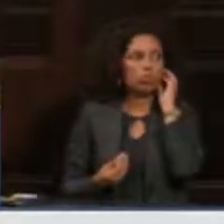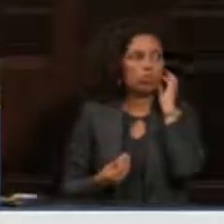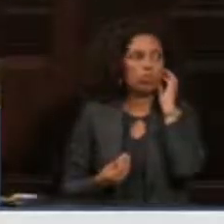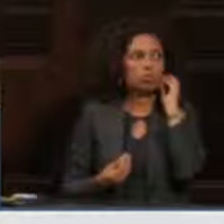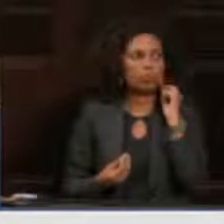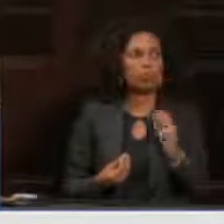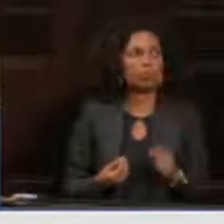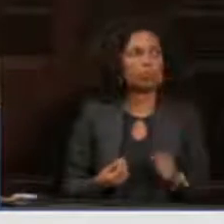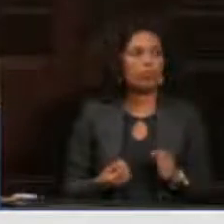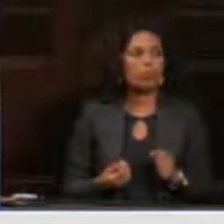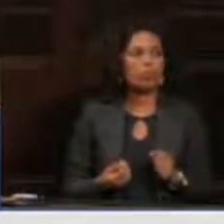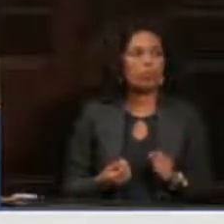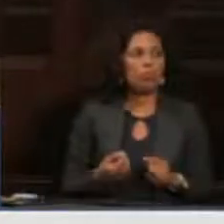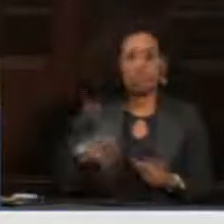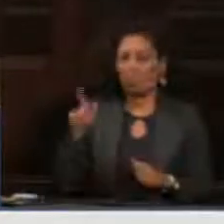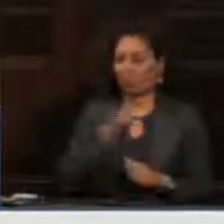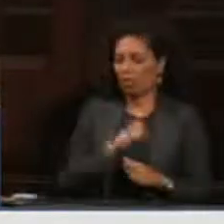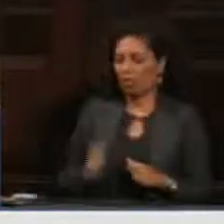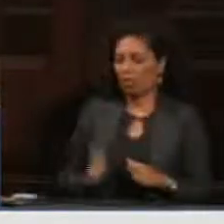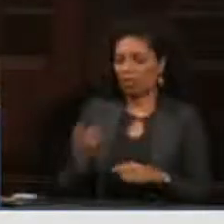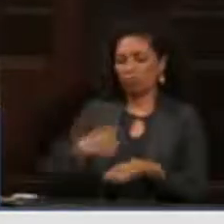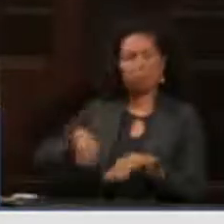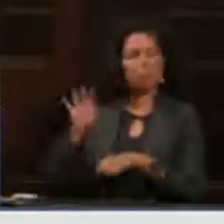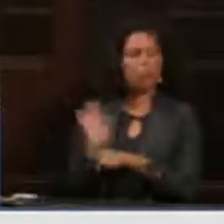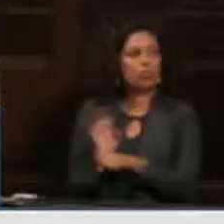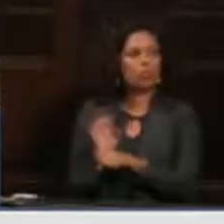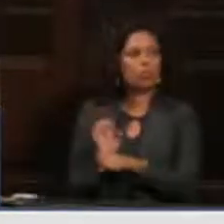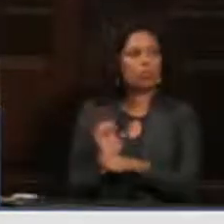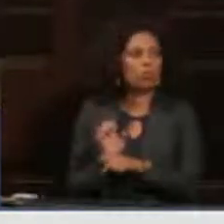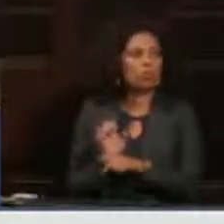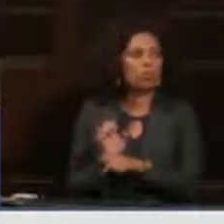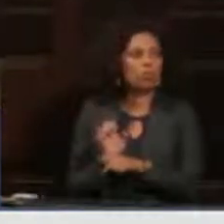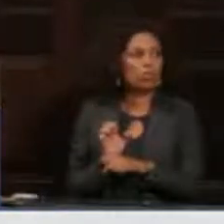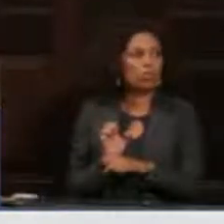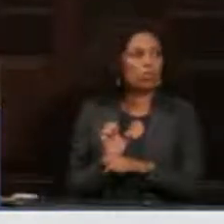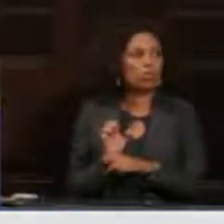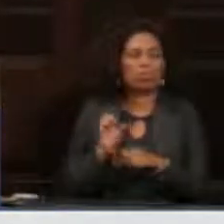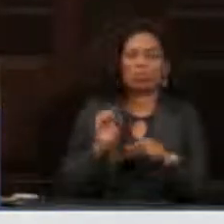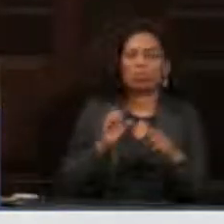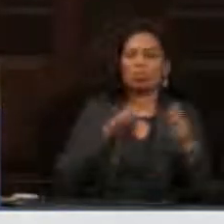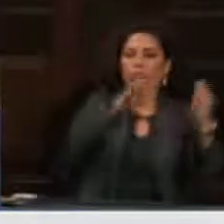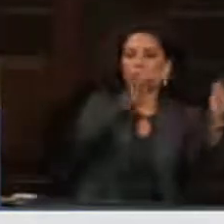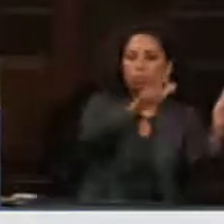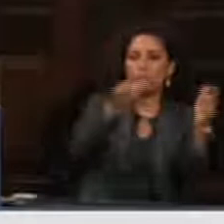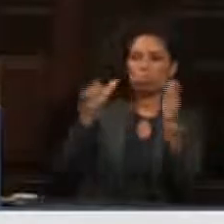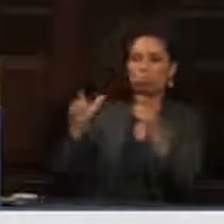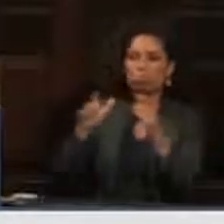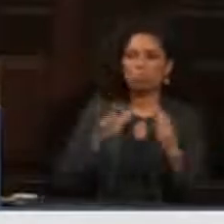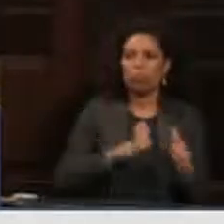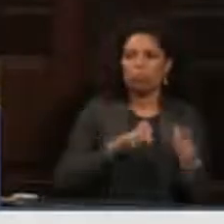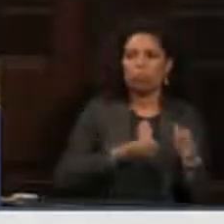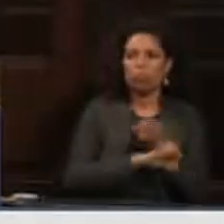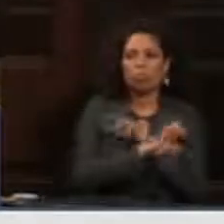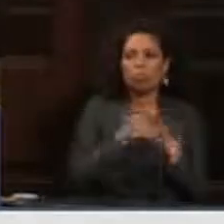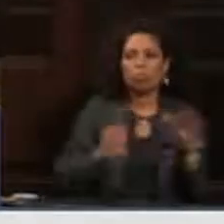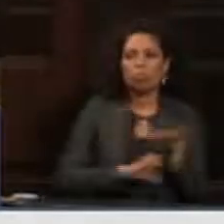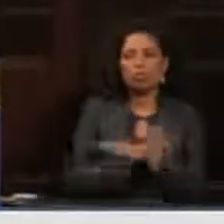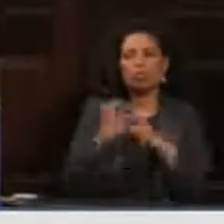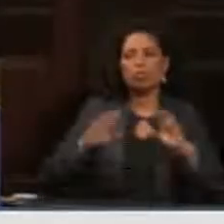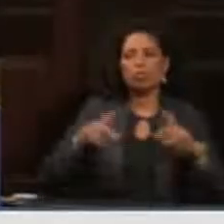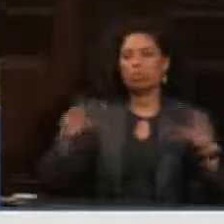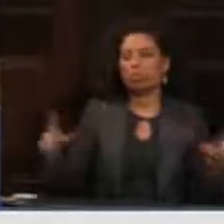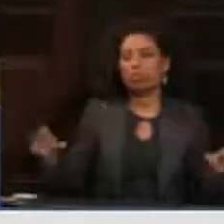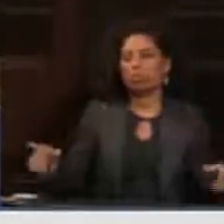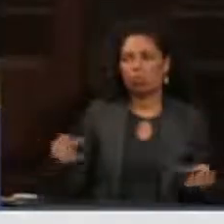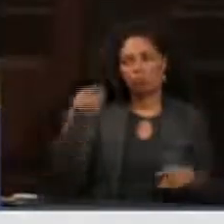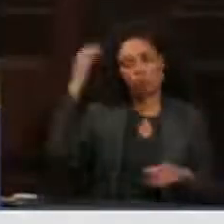numa parceria entre governo estadual, clubes, FERJ, SUDERJ, quem tiver responsável, e uma eventual